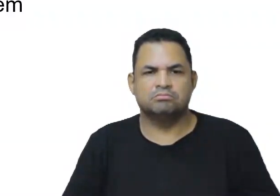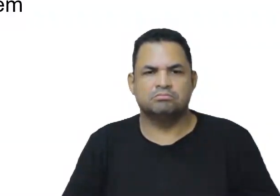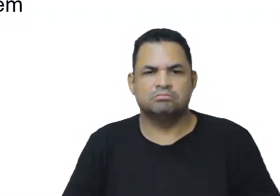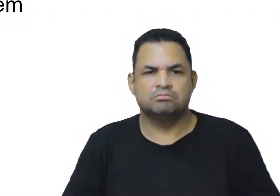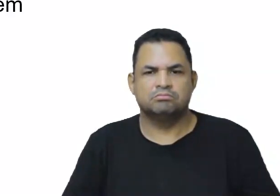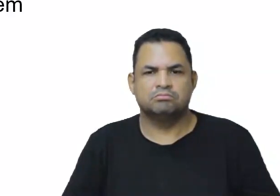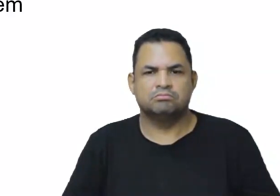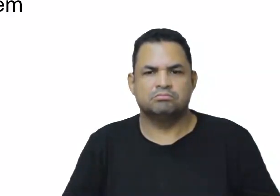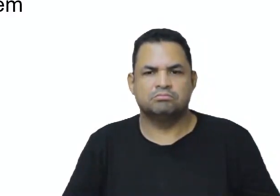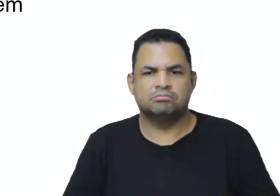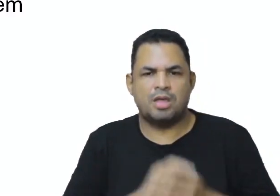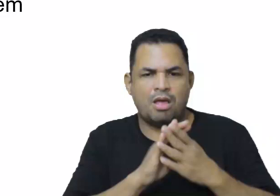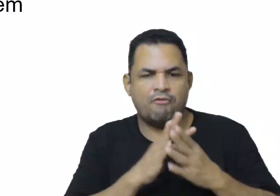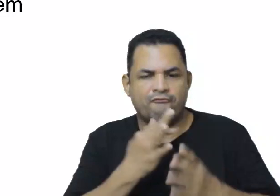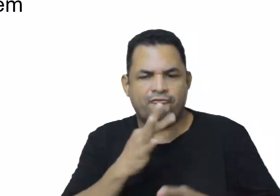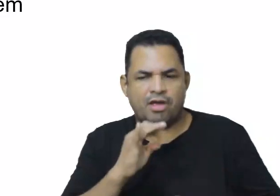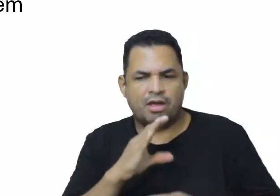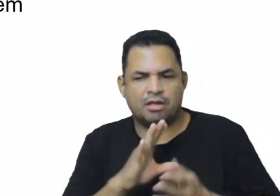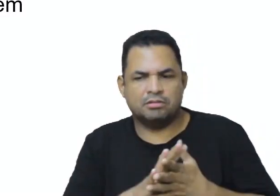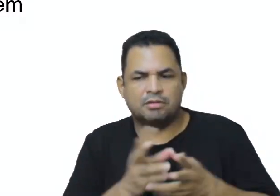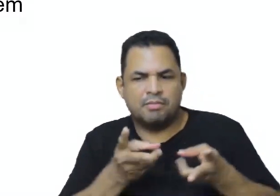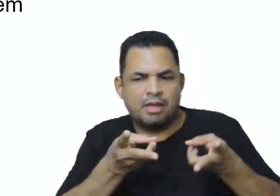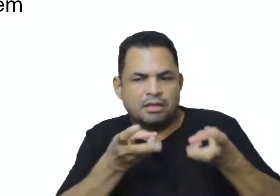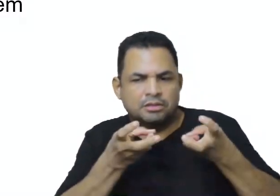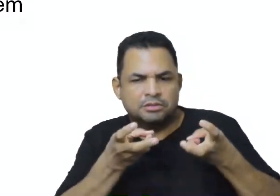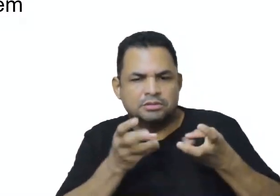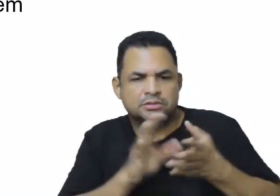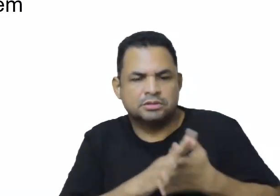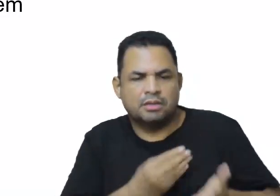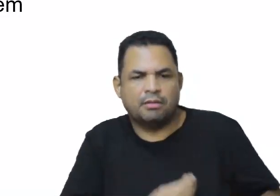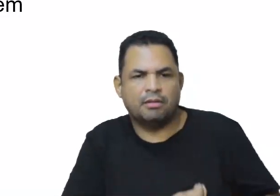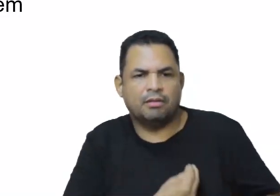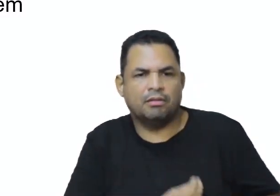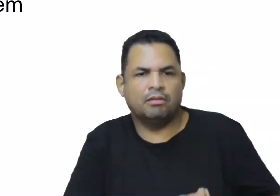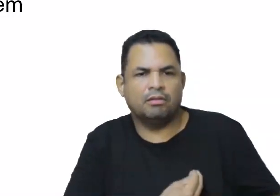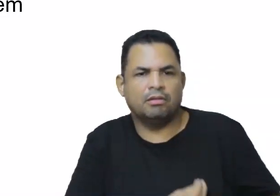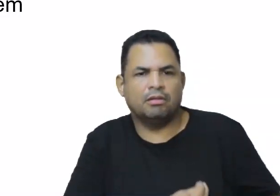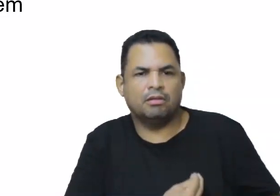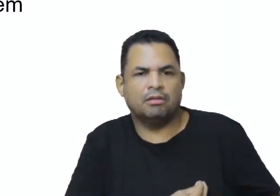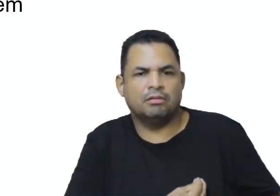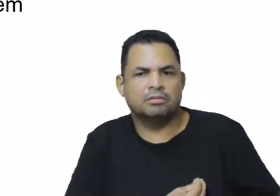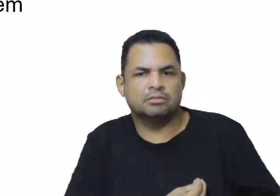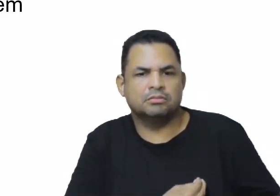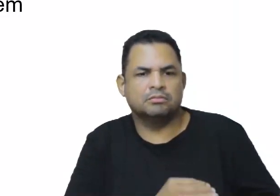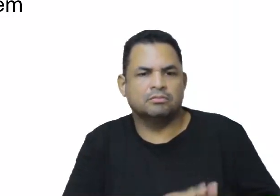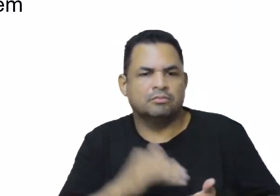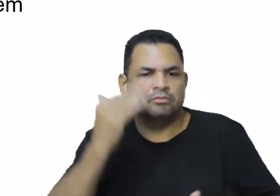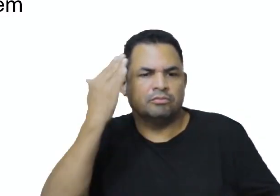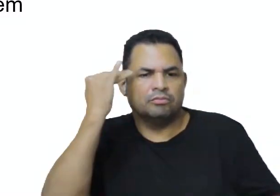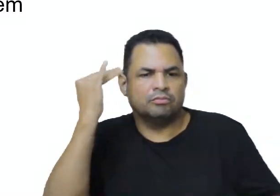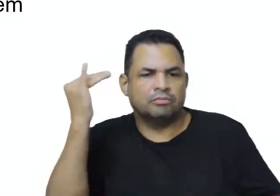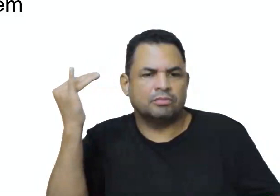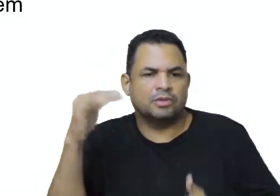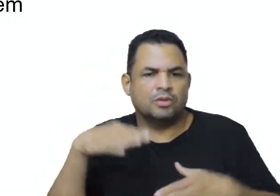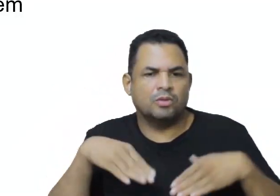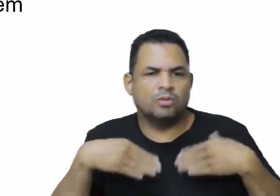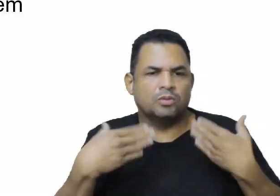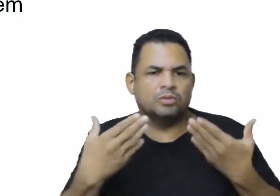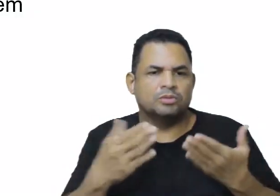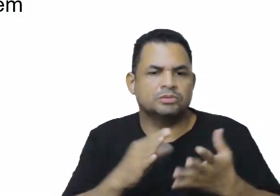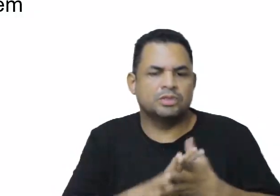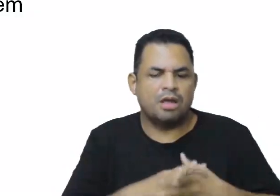o feto ele começa a ter essa percepção da vida, né? Então é aquela famosa que quando diz que o